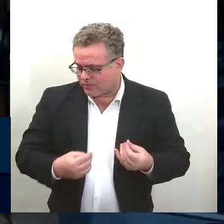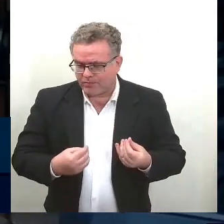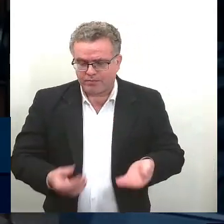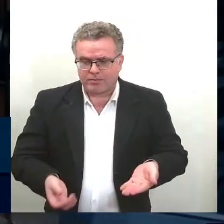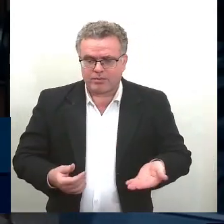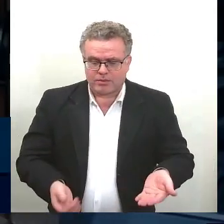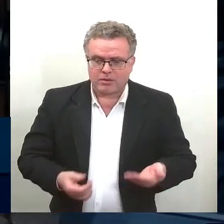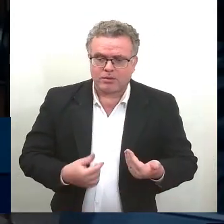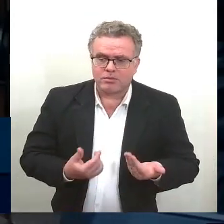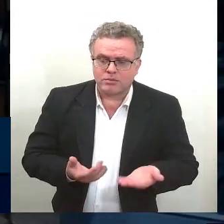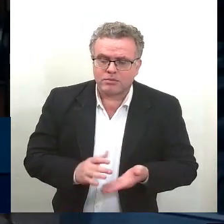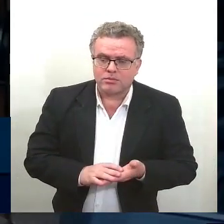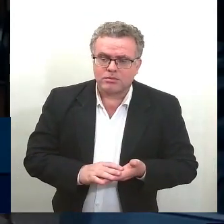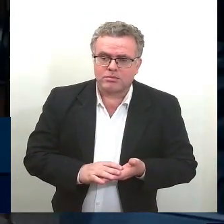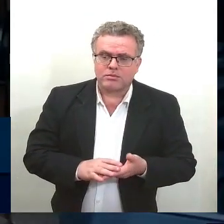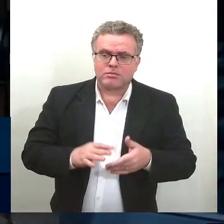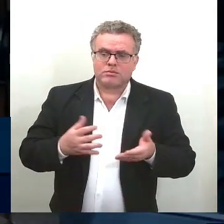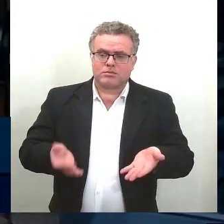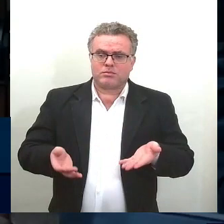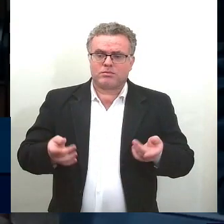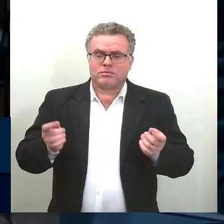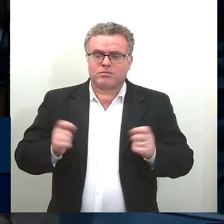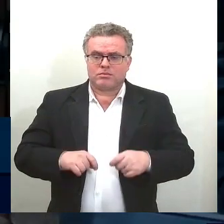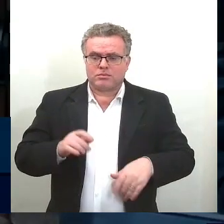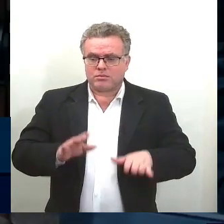muitas vezes,